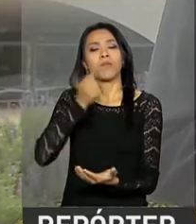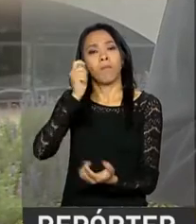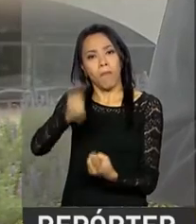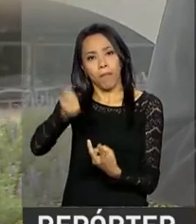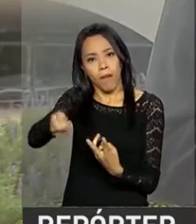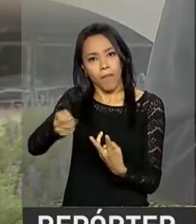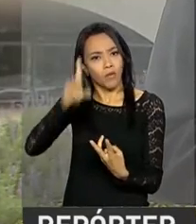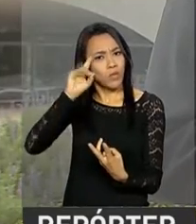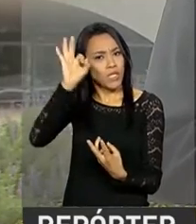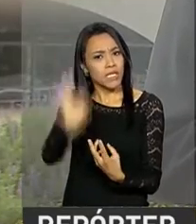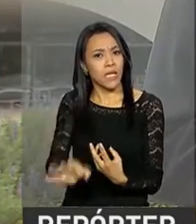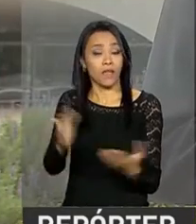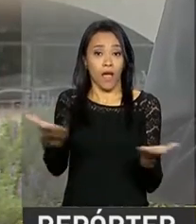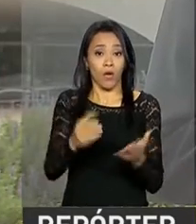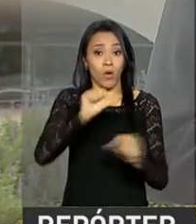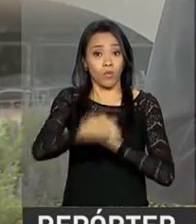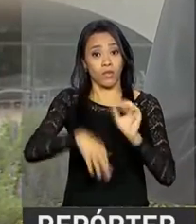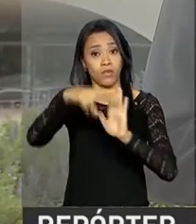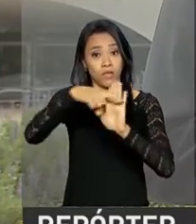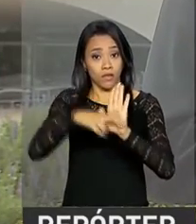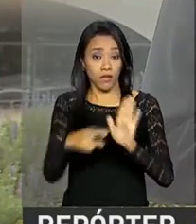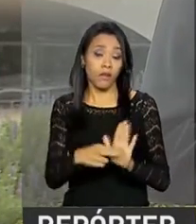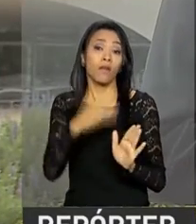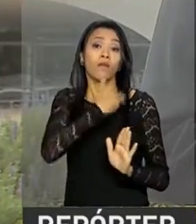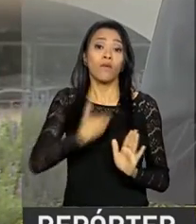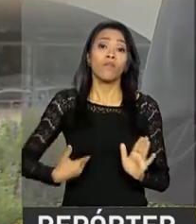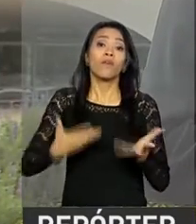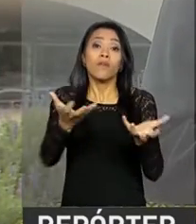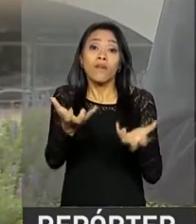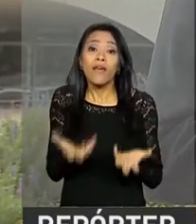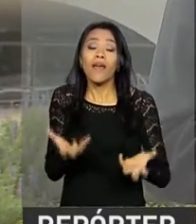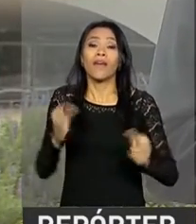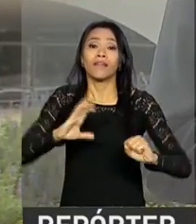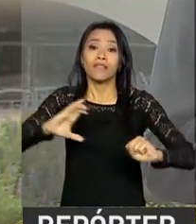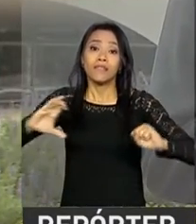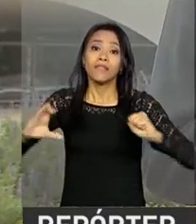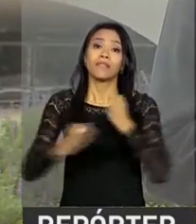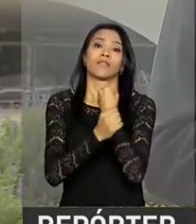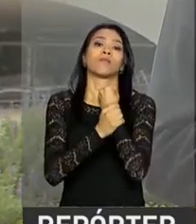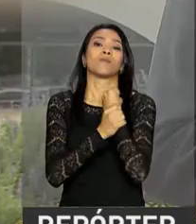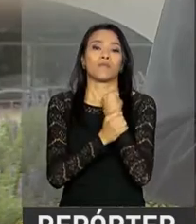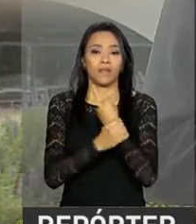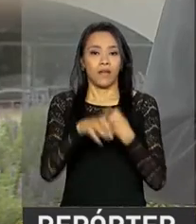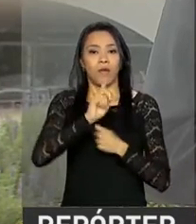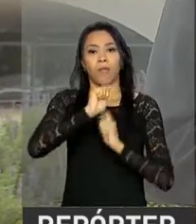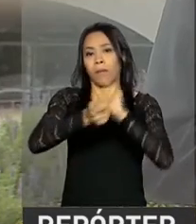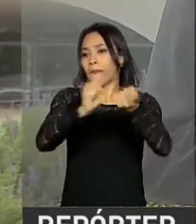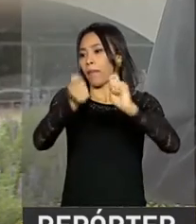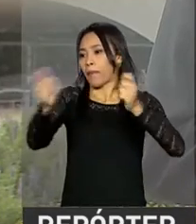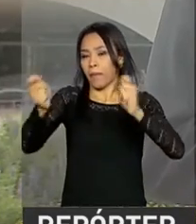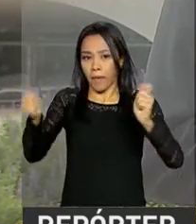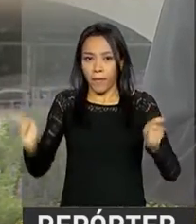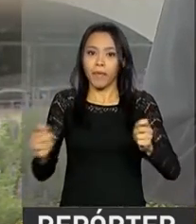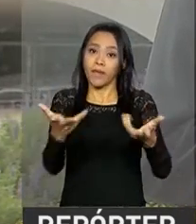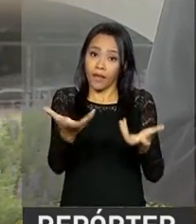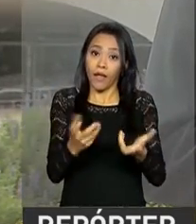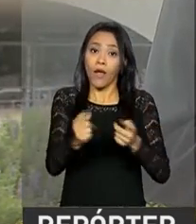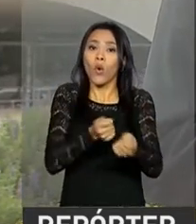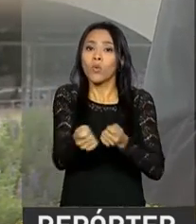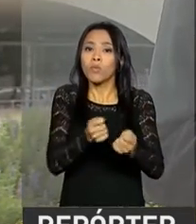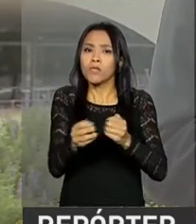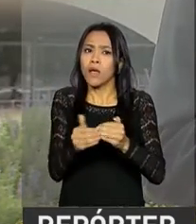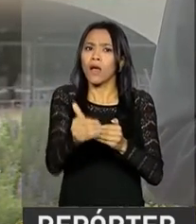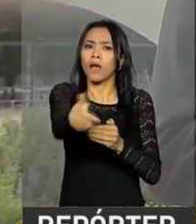agora com a reforma o governo quer estabilizar o nível das despesas e estima economizar em dez